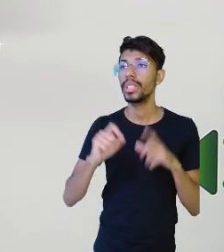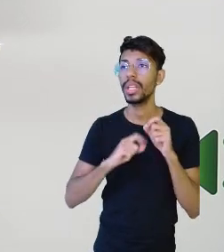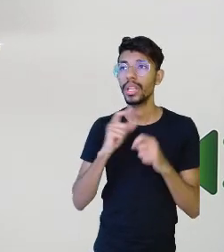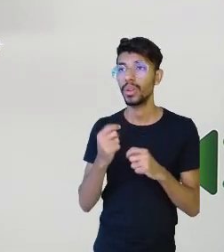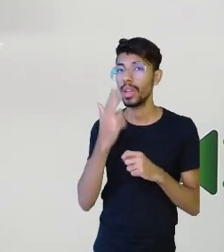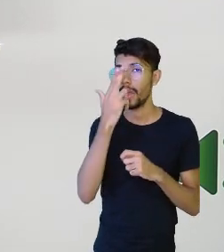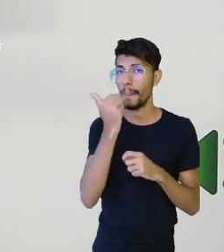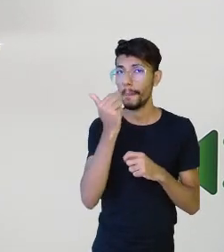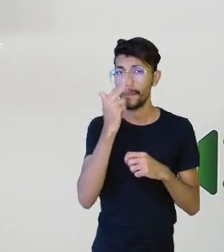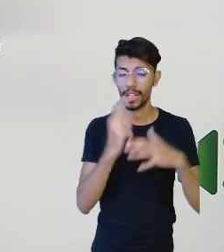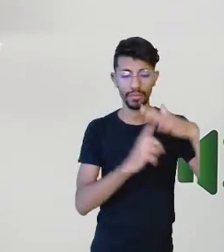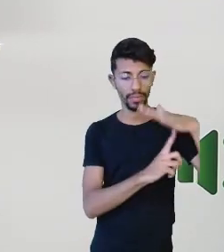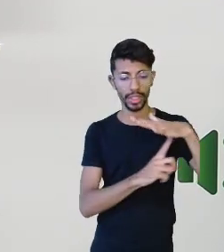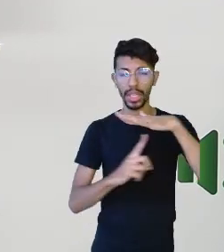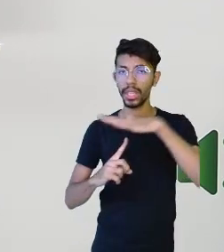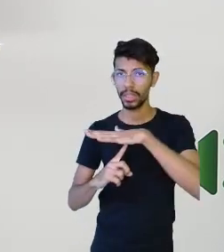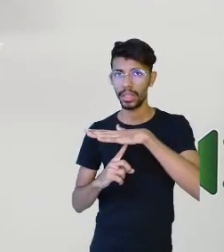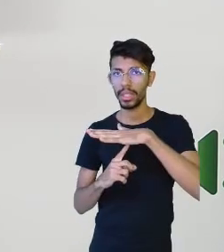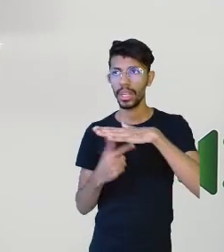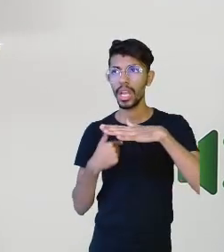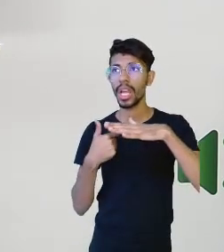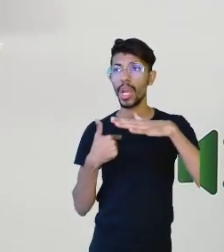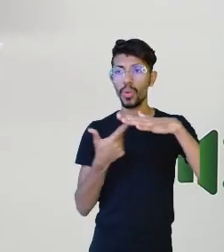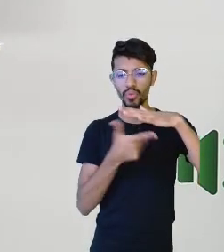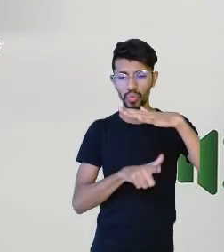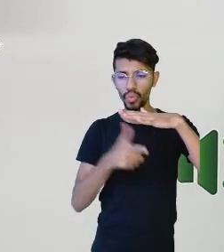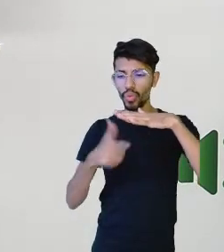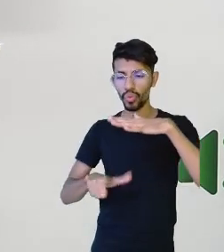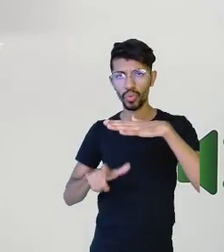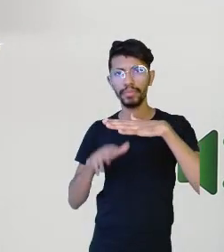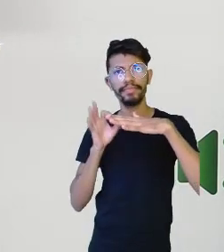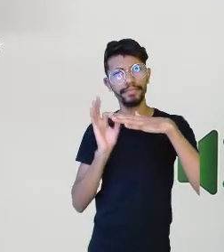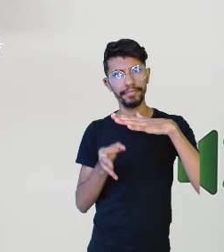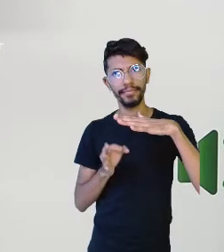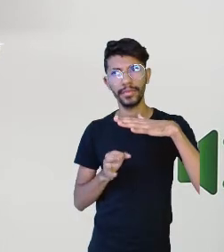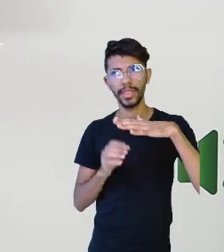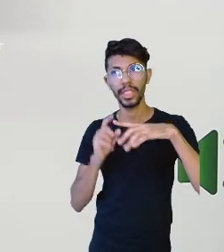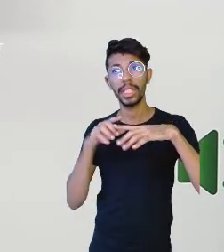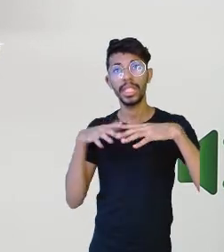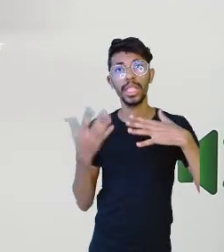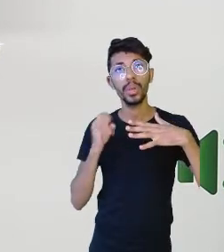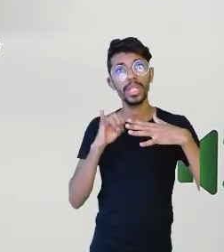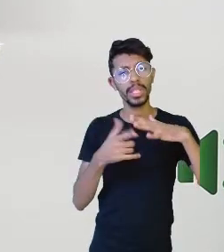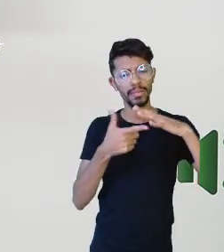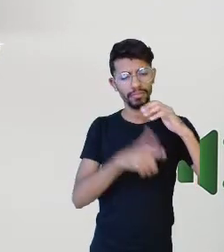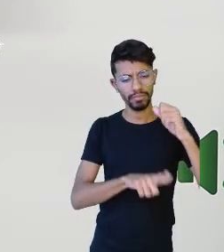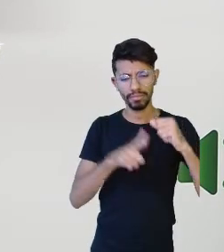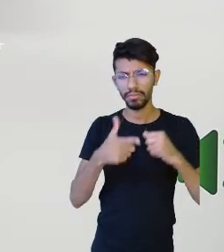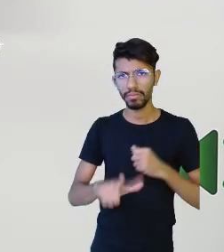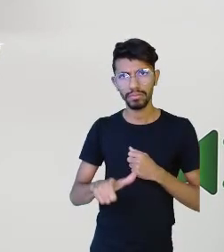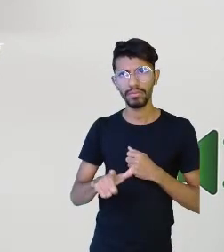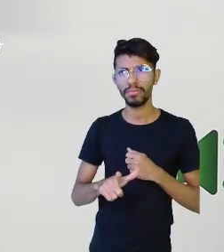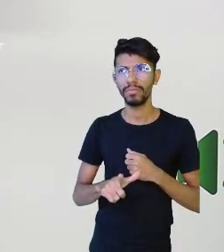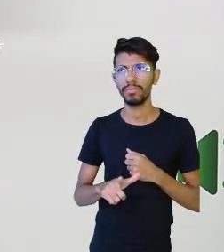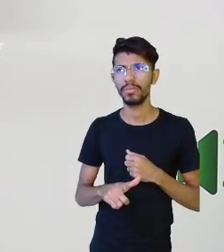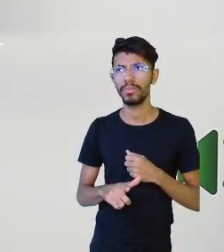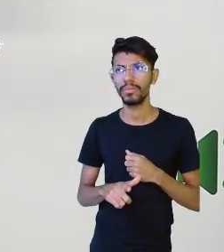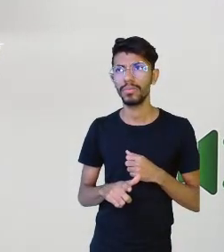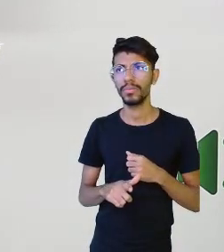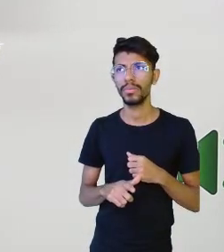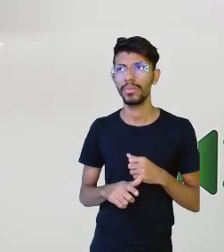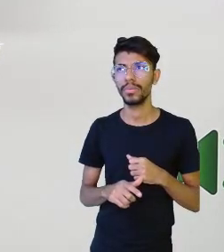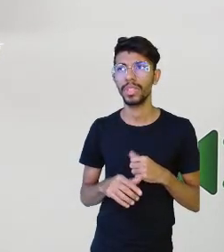mesmo denominador, eu vou repeti-lo. Se eu vou repeti-lo,